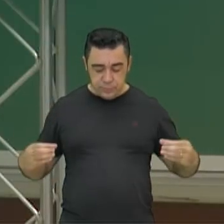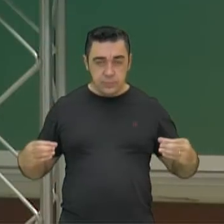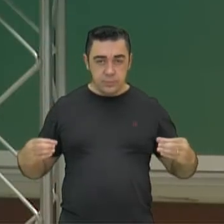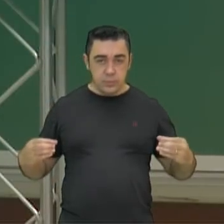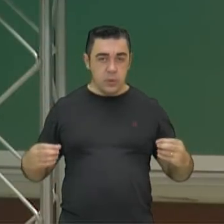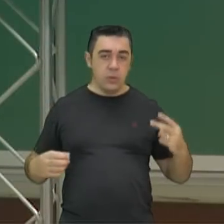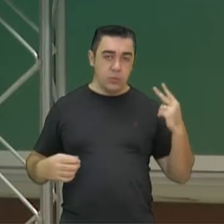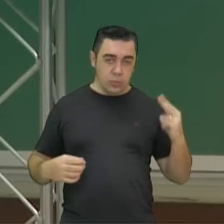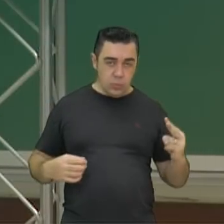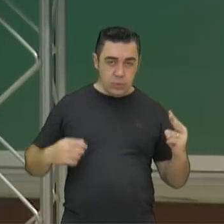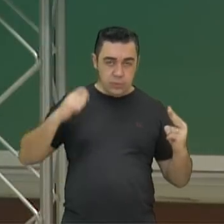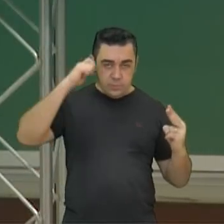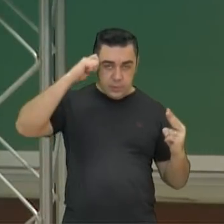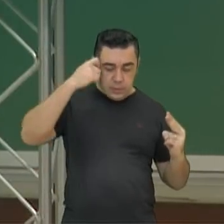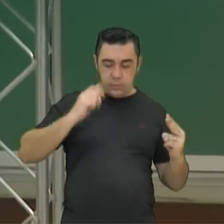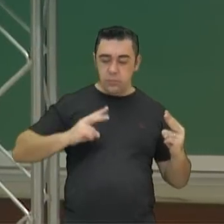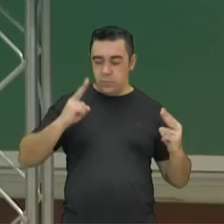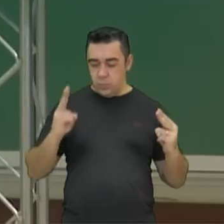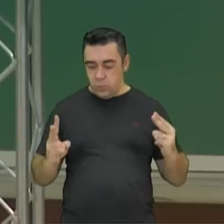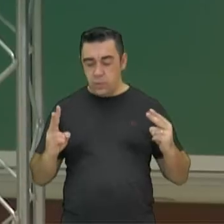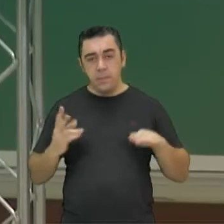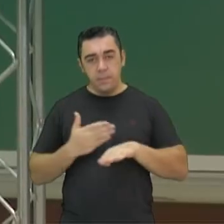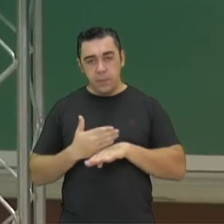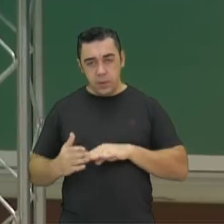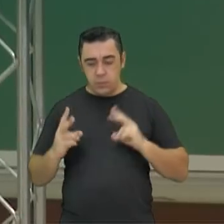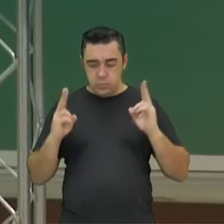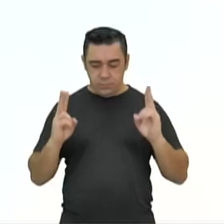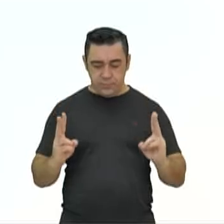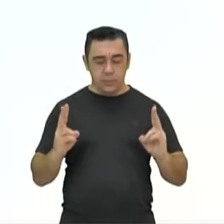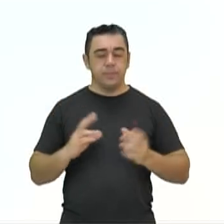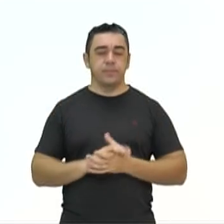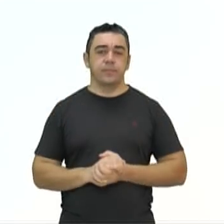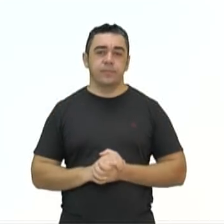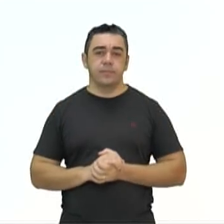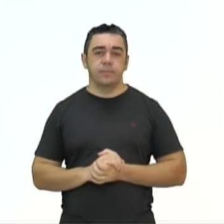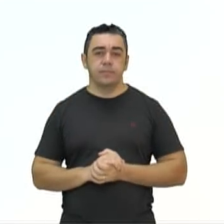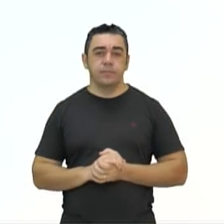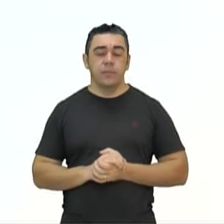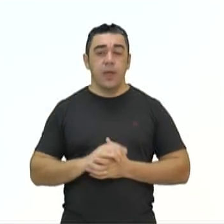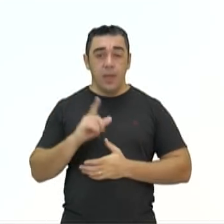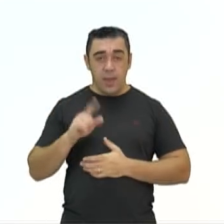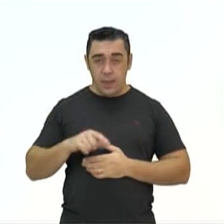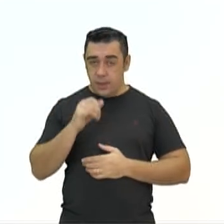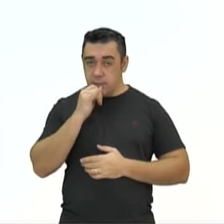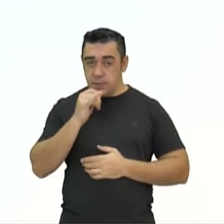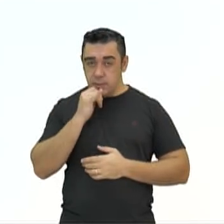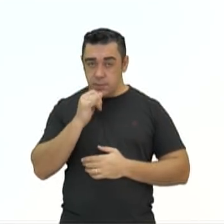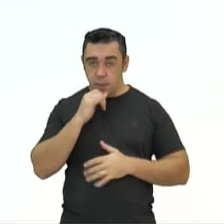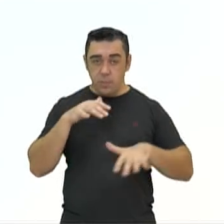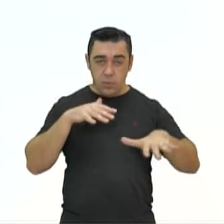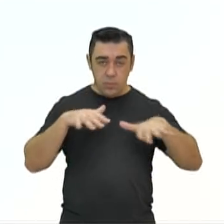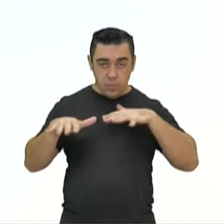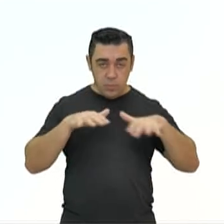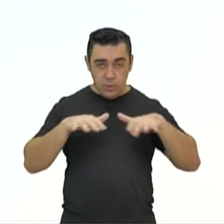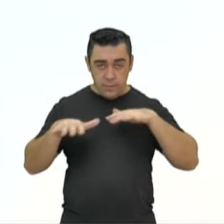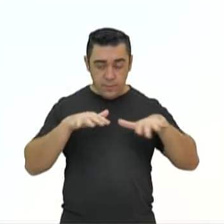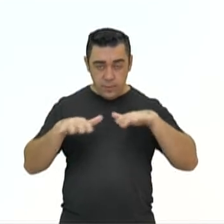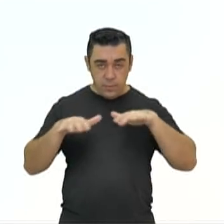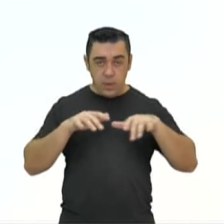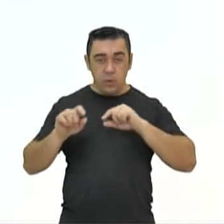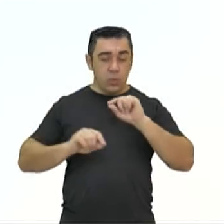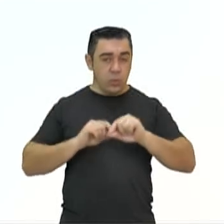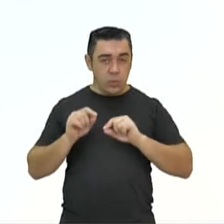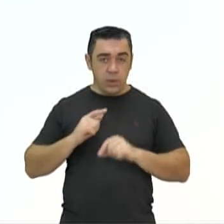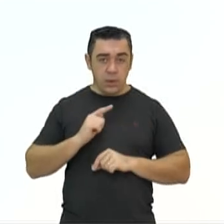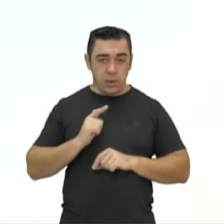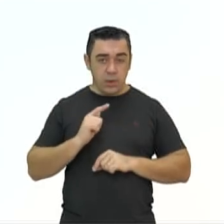2 pretas e 2 brancas para cada jogador. Movimento e captura pela horizontal, fileira, e vertical, coluna, que